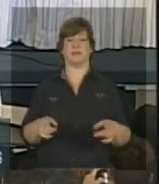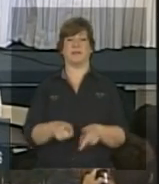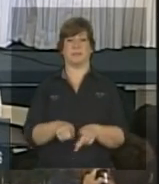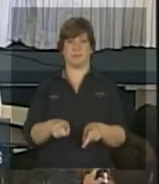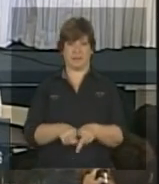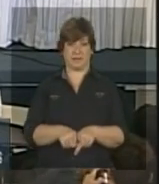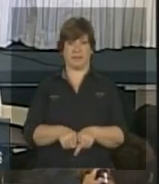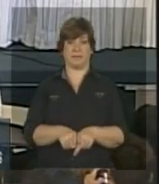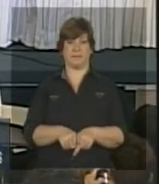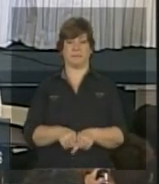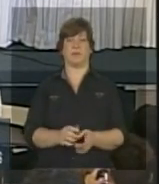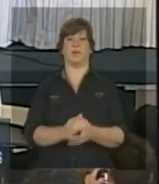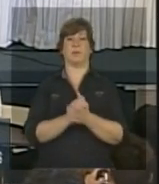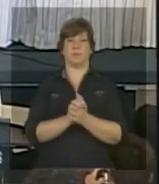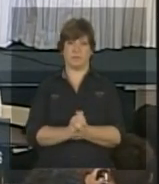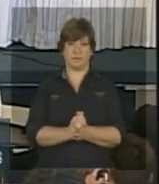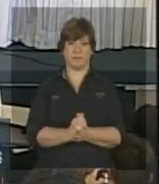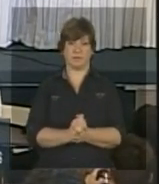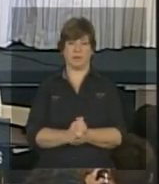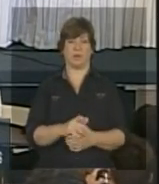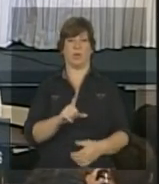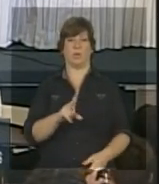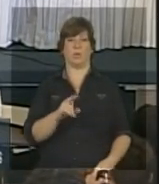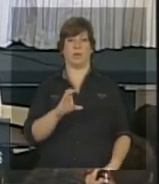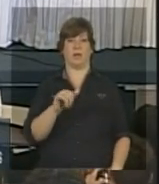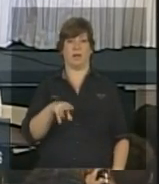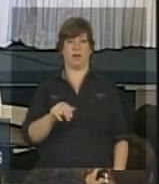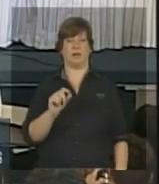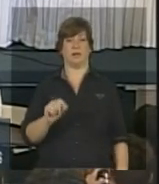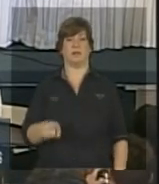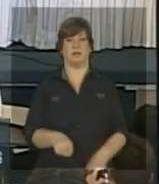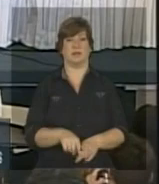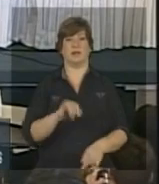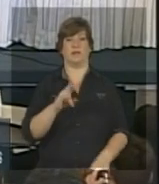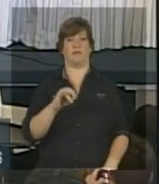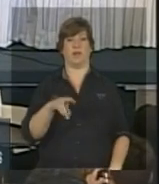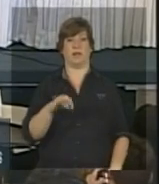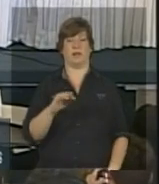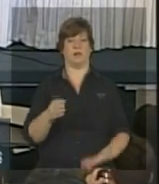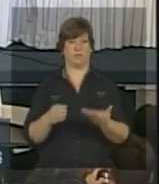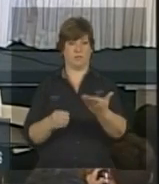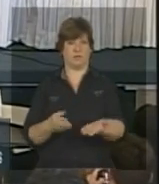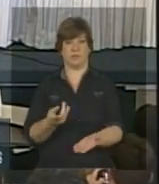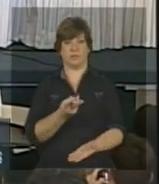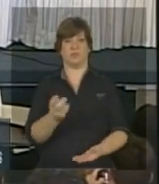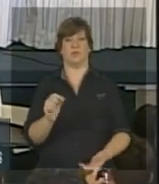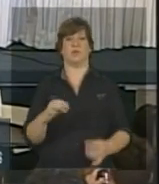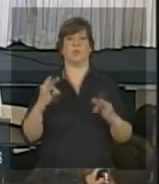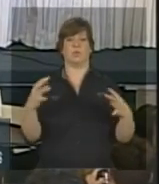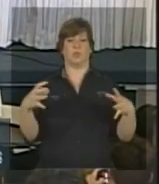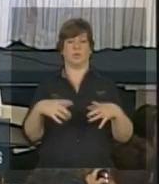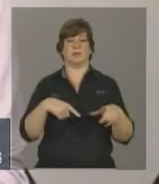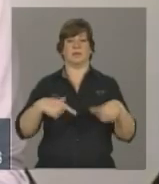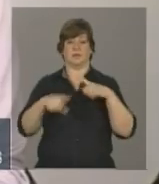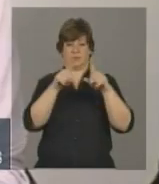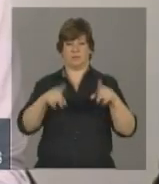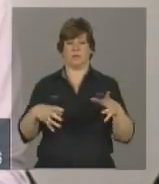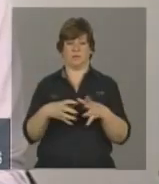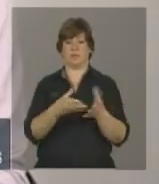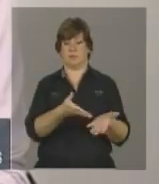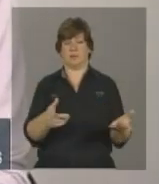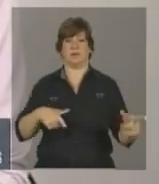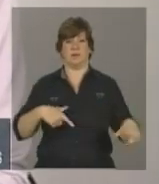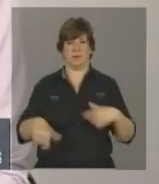também cumprimentar Luciana e Ivonete, através de vocês, a todos os servidores da SDH, mas